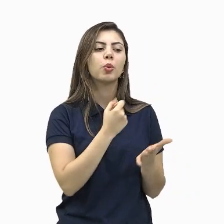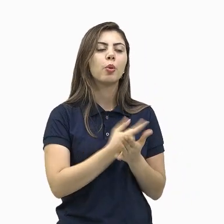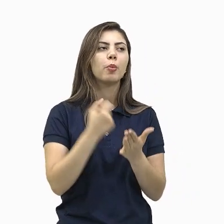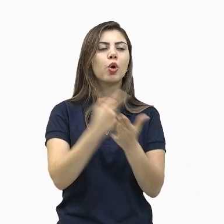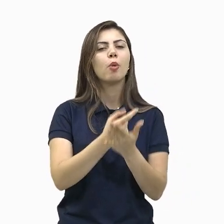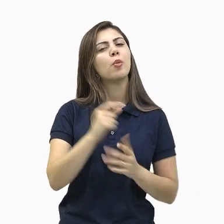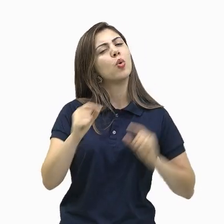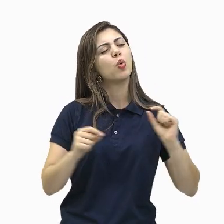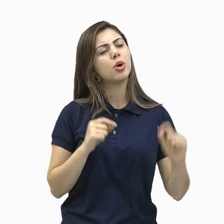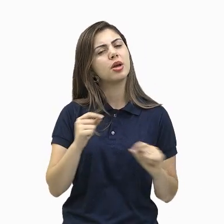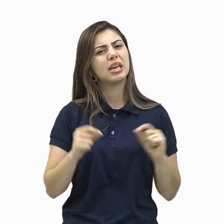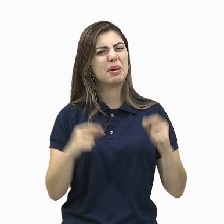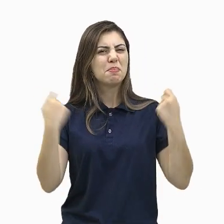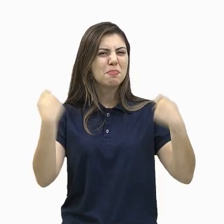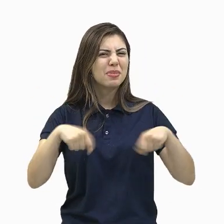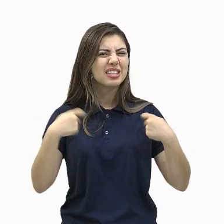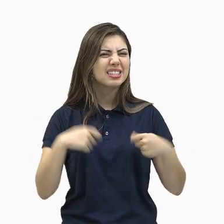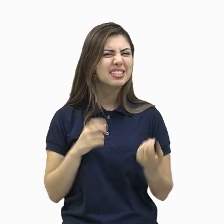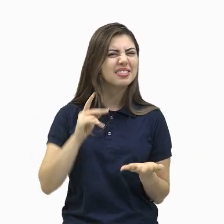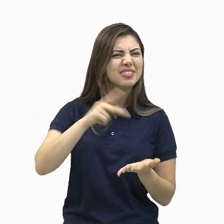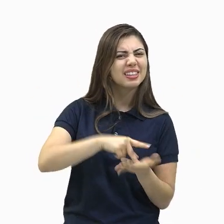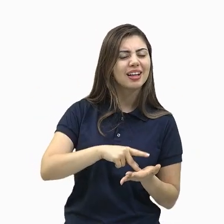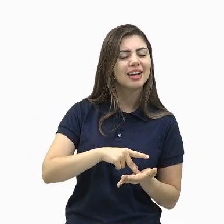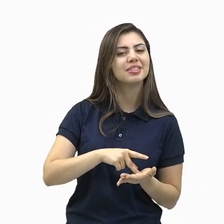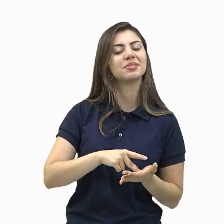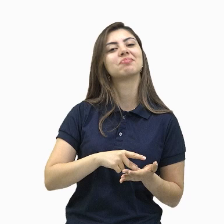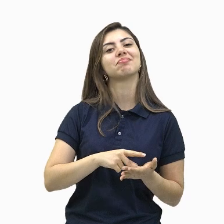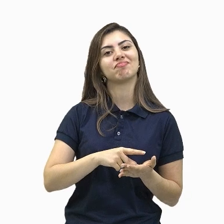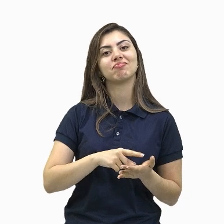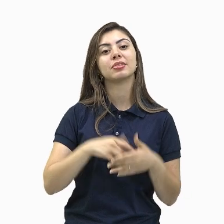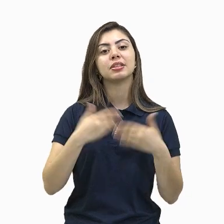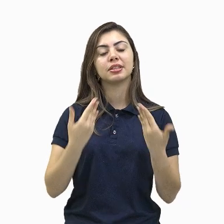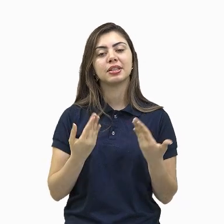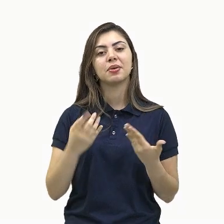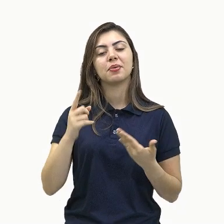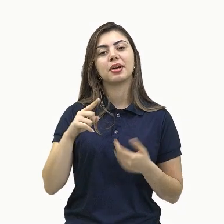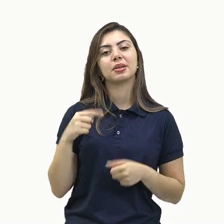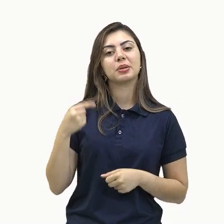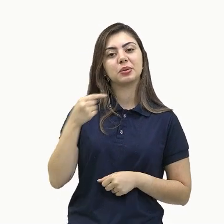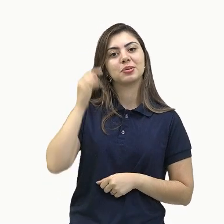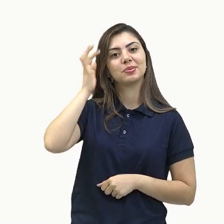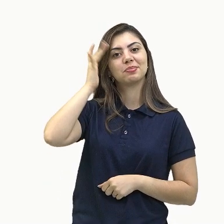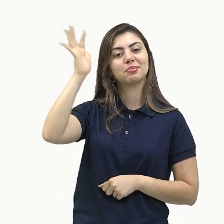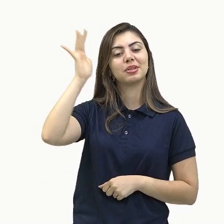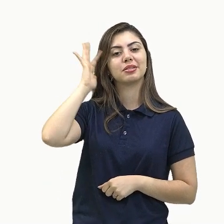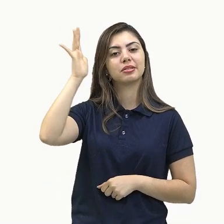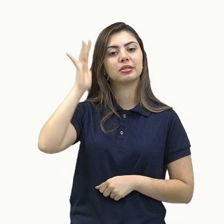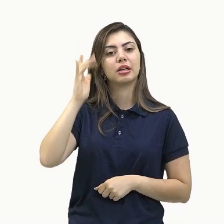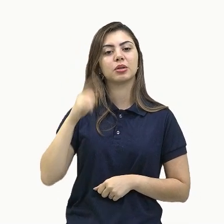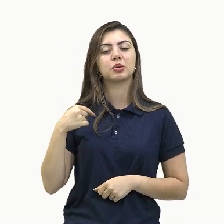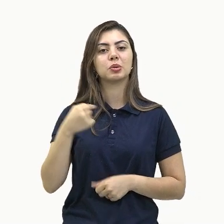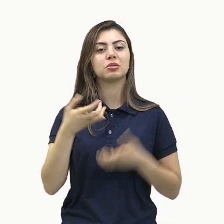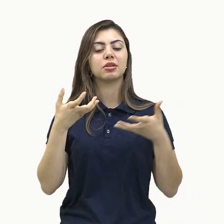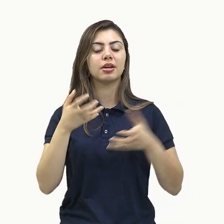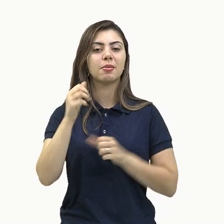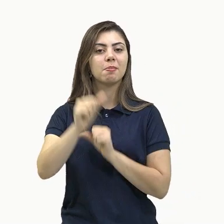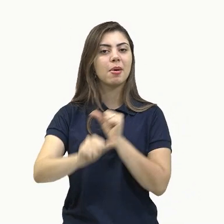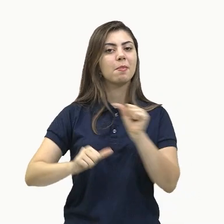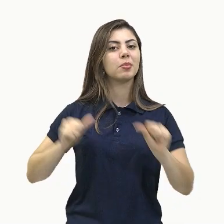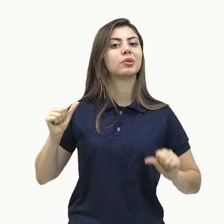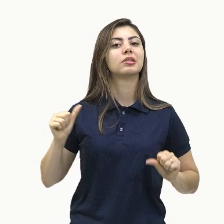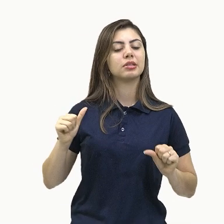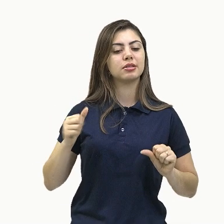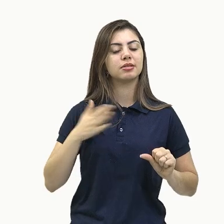passo para uma mudança sustentável, que é a palavra que a gente quer. Uma mudança com relação